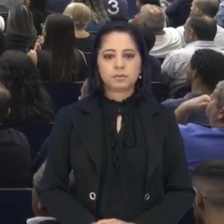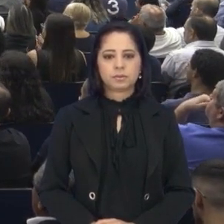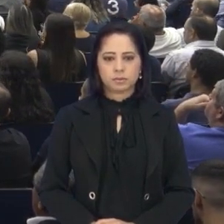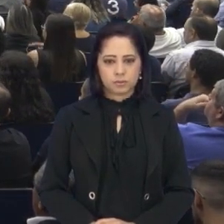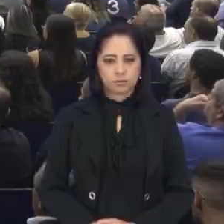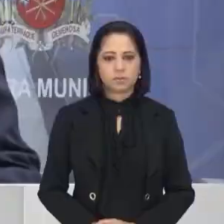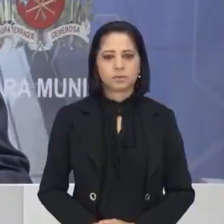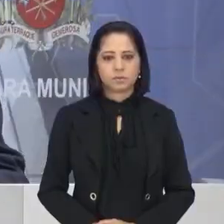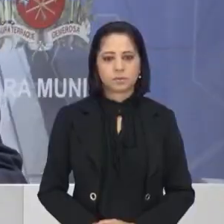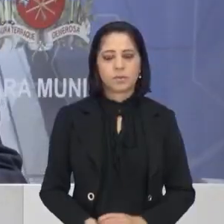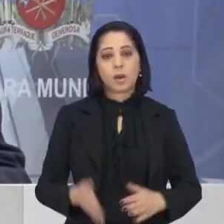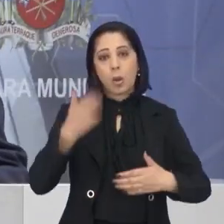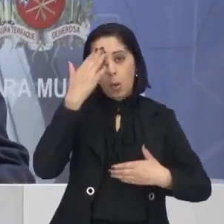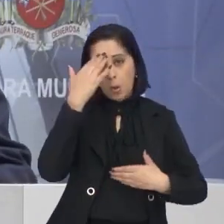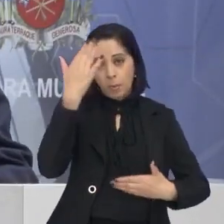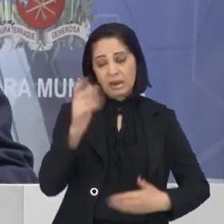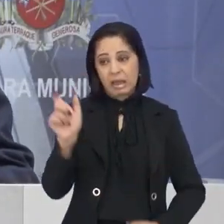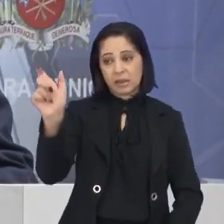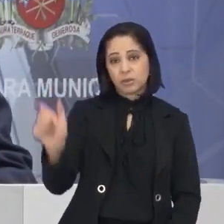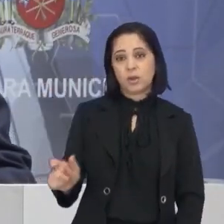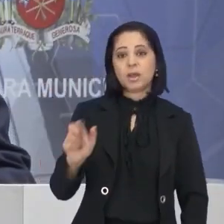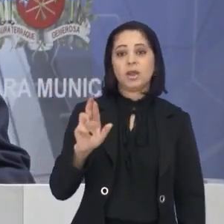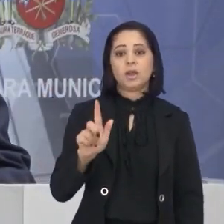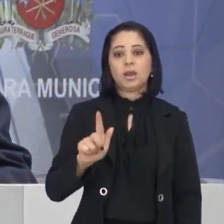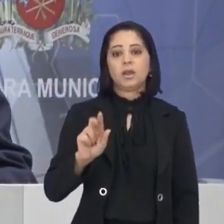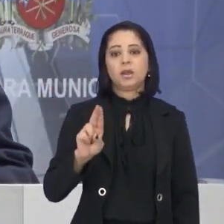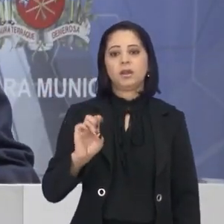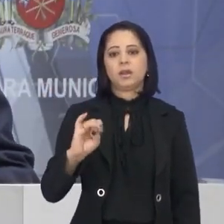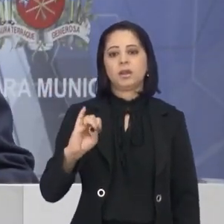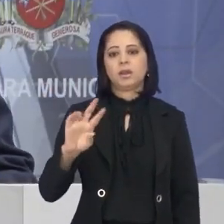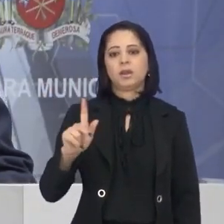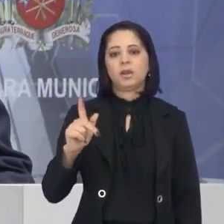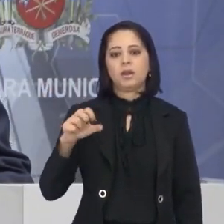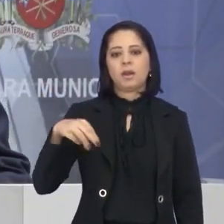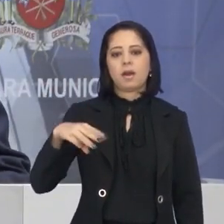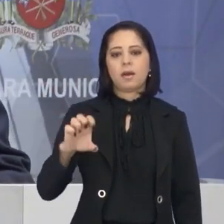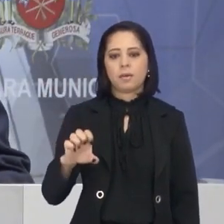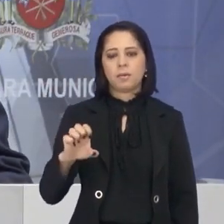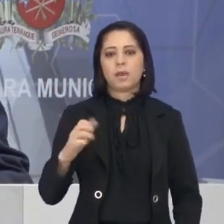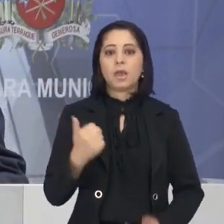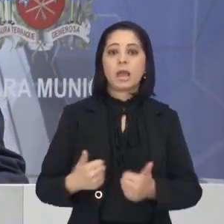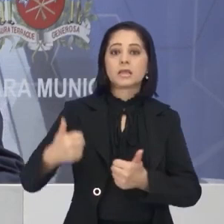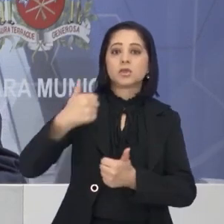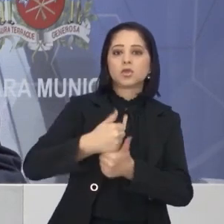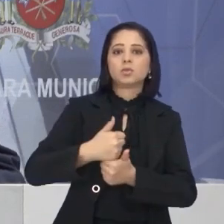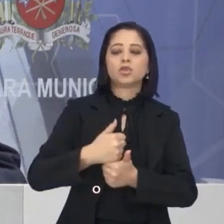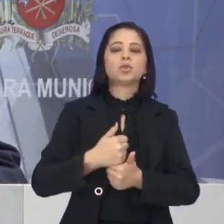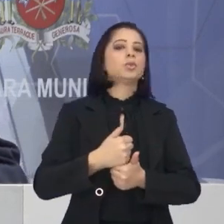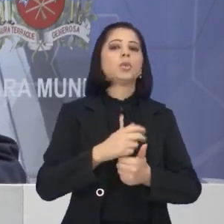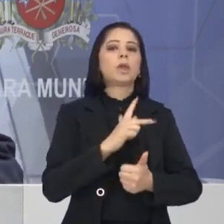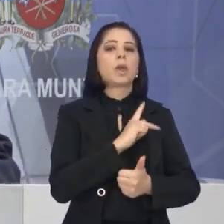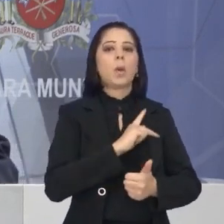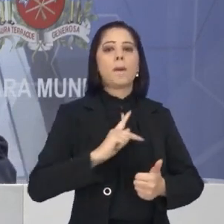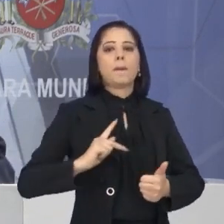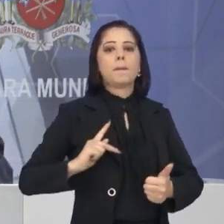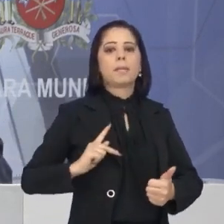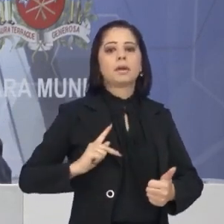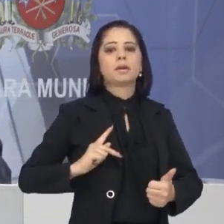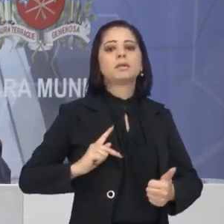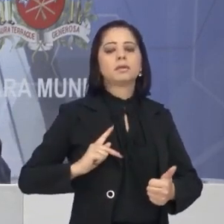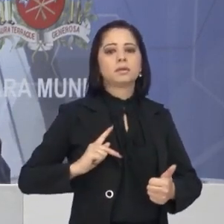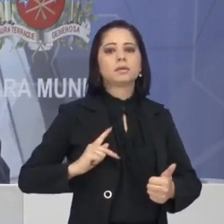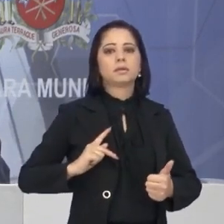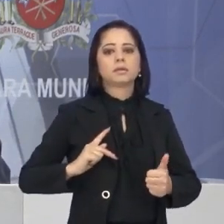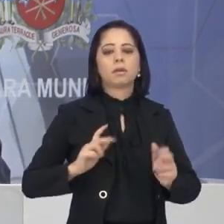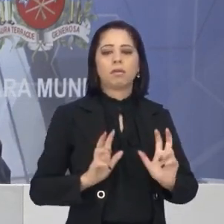agradecemos as palavras do Guilherme Rodrigues secretário diretor geral substituto desta casa a quem novamente reitero